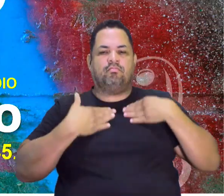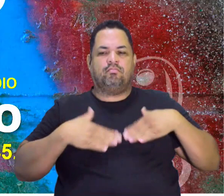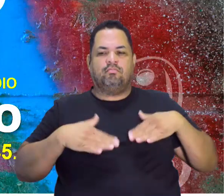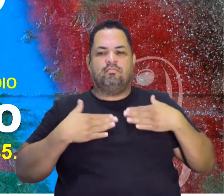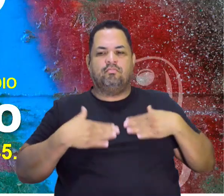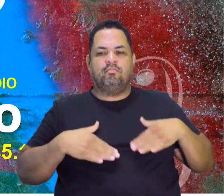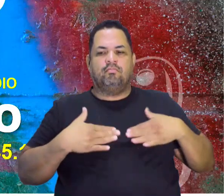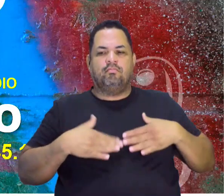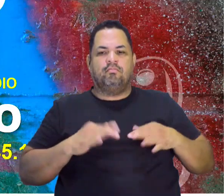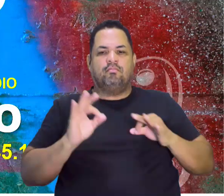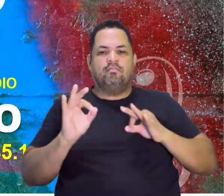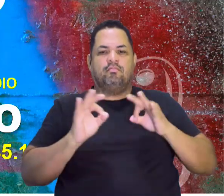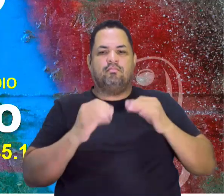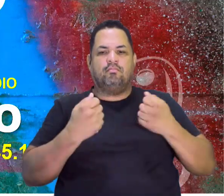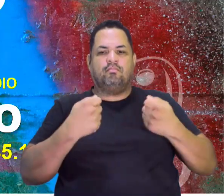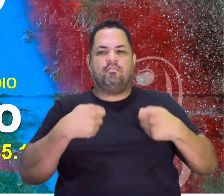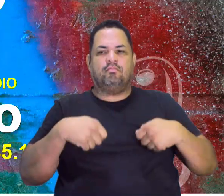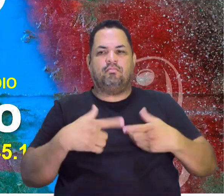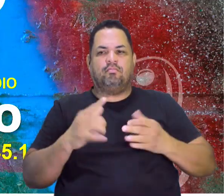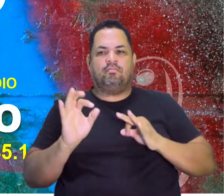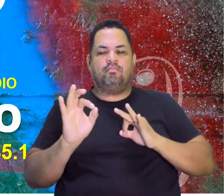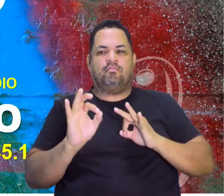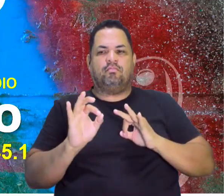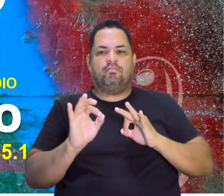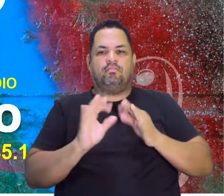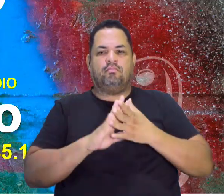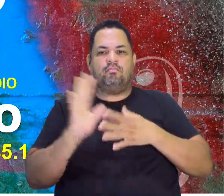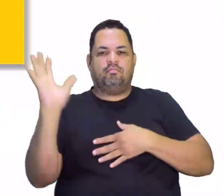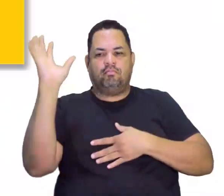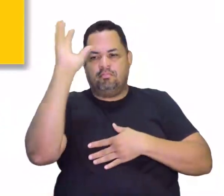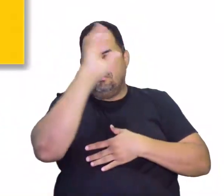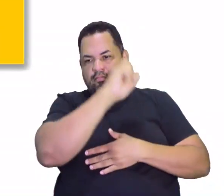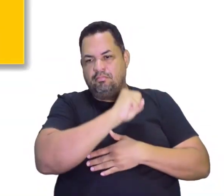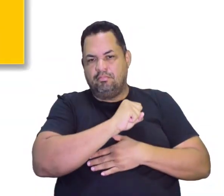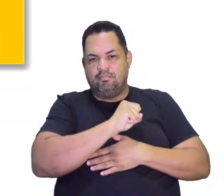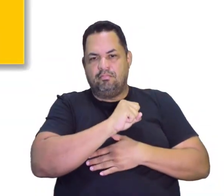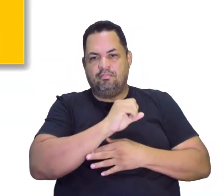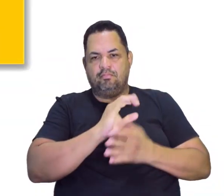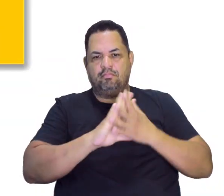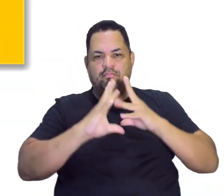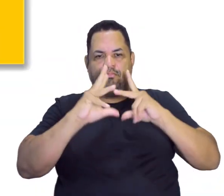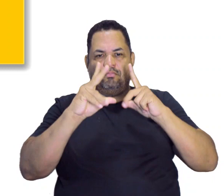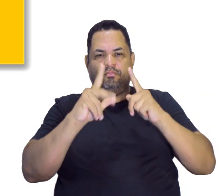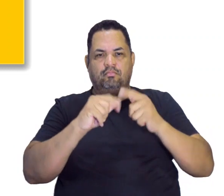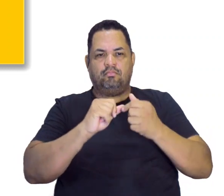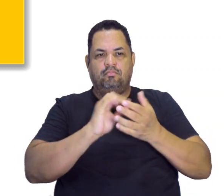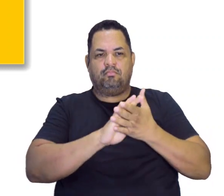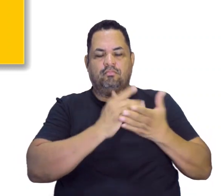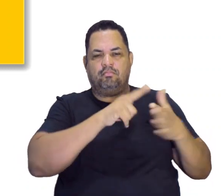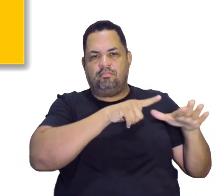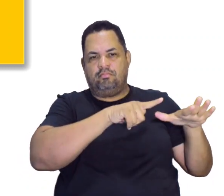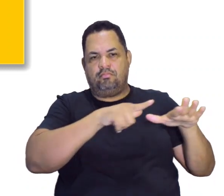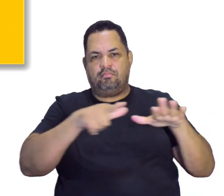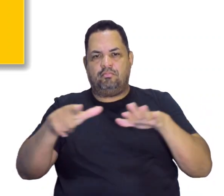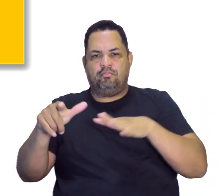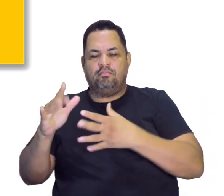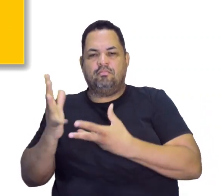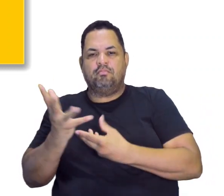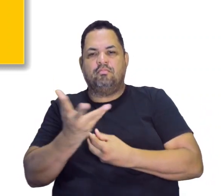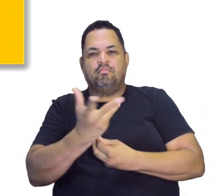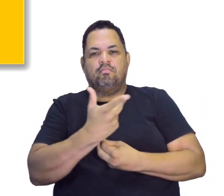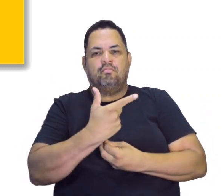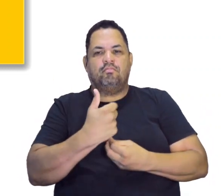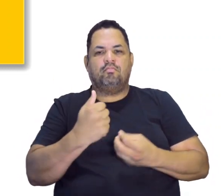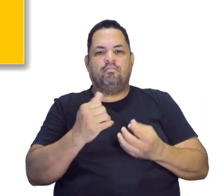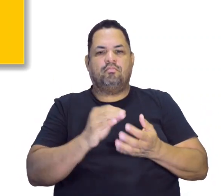tranquilidade para poder aprender tudo sobre a Semana de Arte Moderna e o Grupo